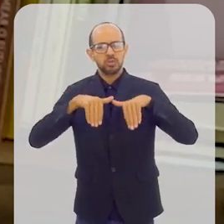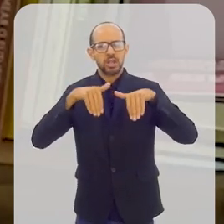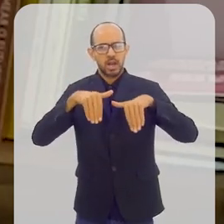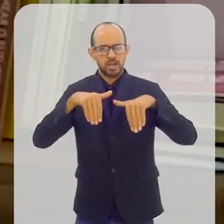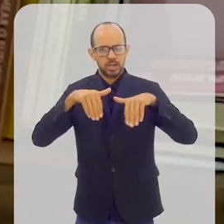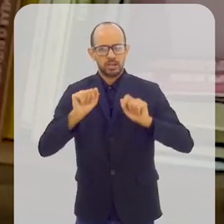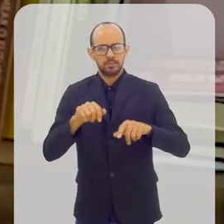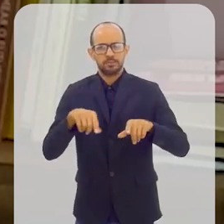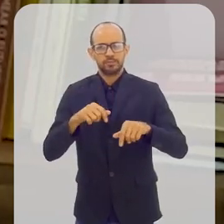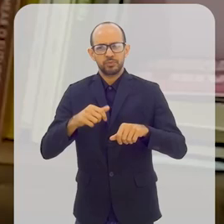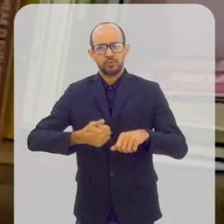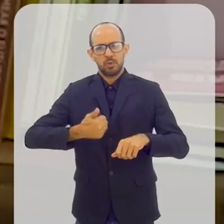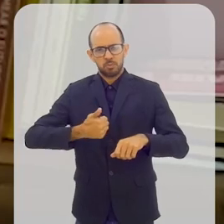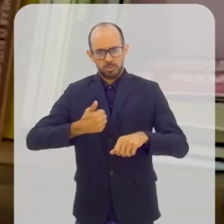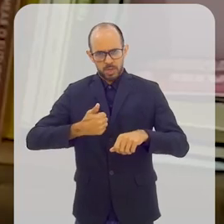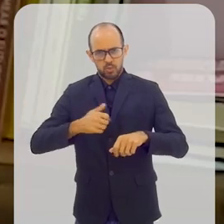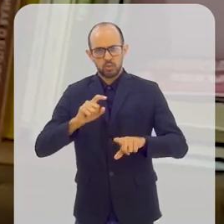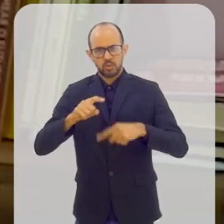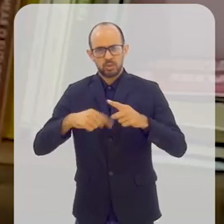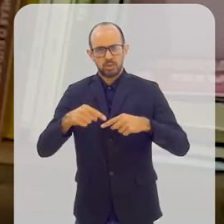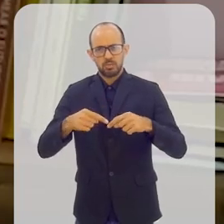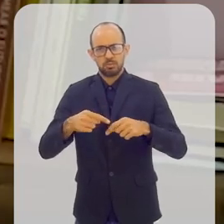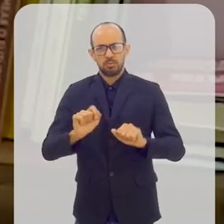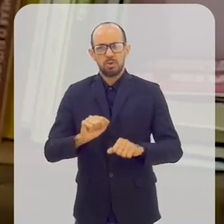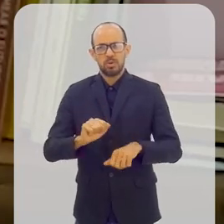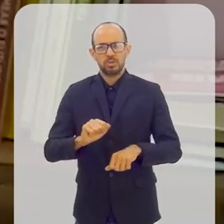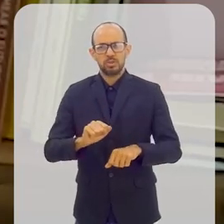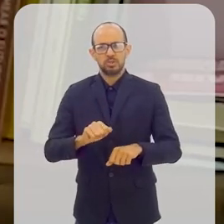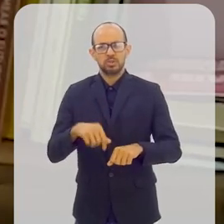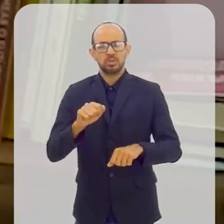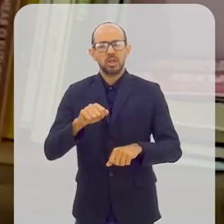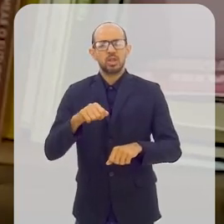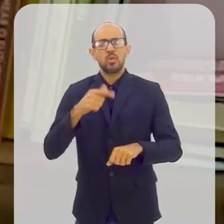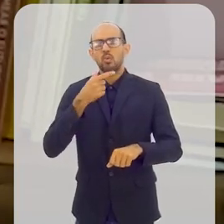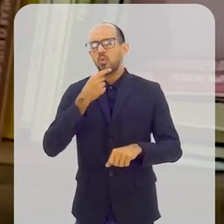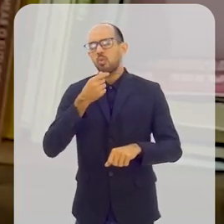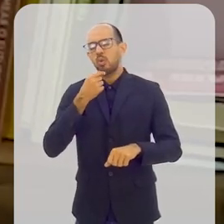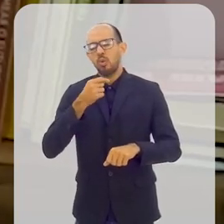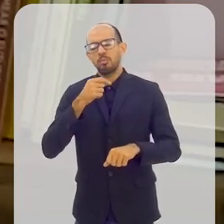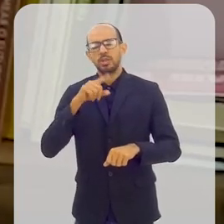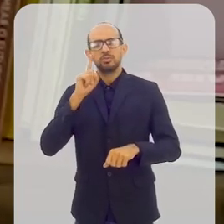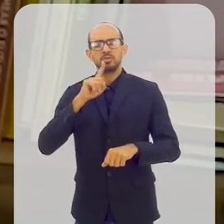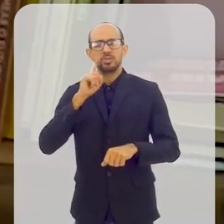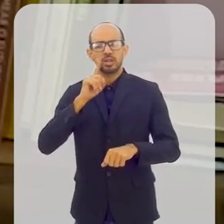o primeiro livro sobre lixo zero é do Paul Palmer, que é um americano.